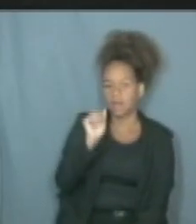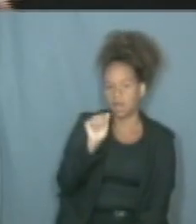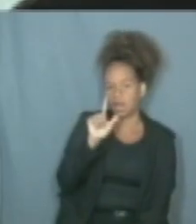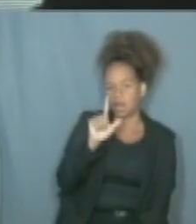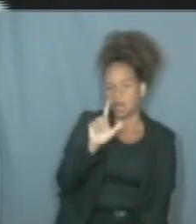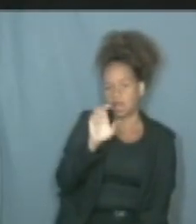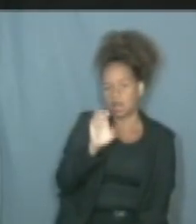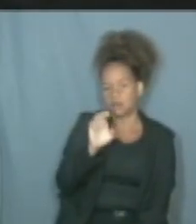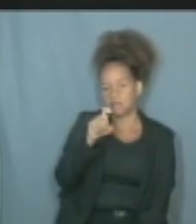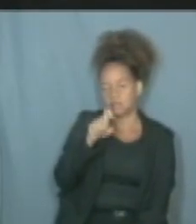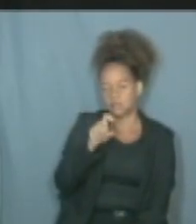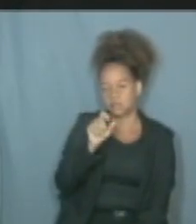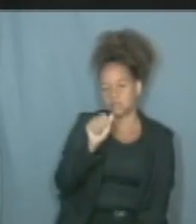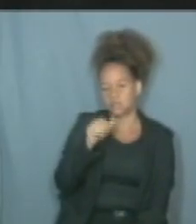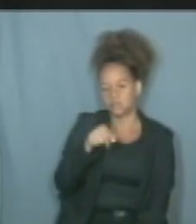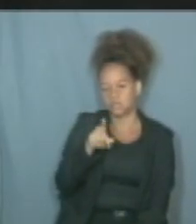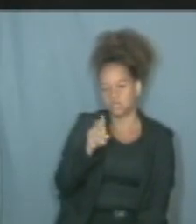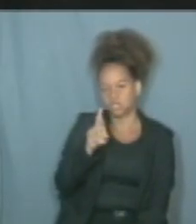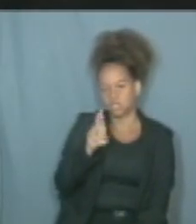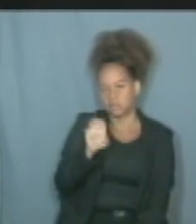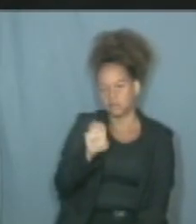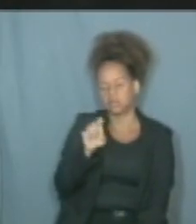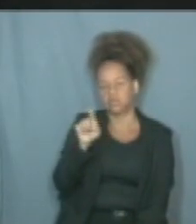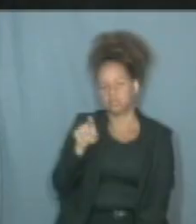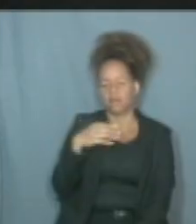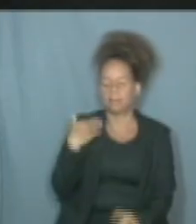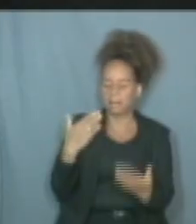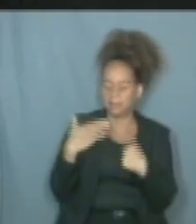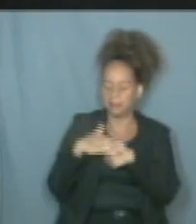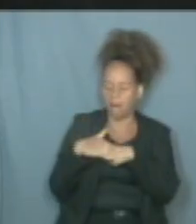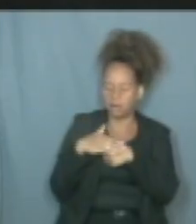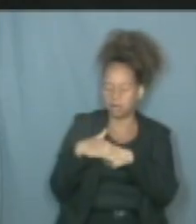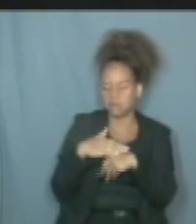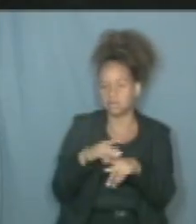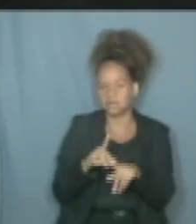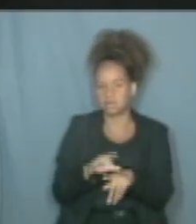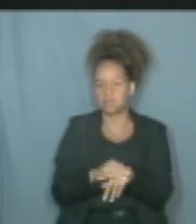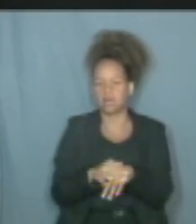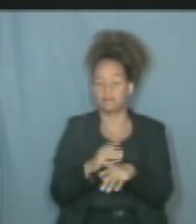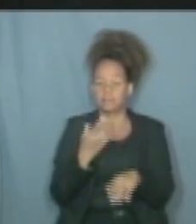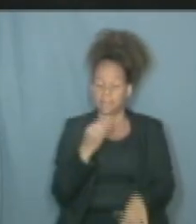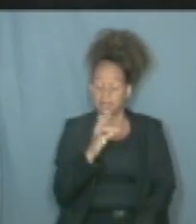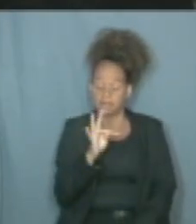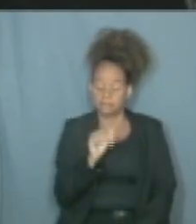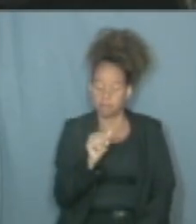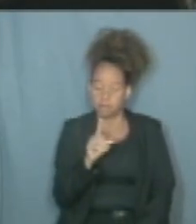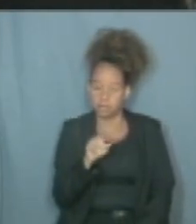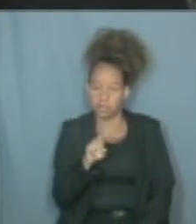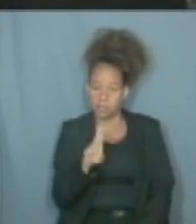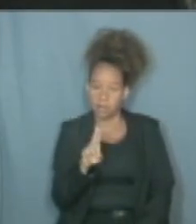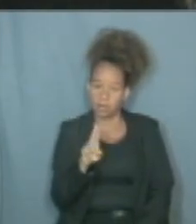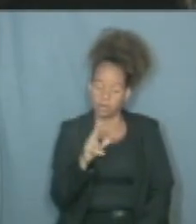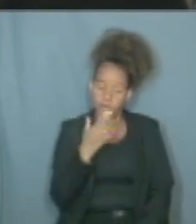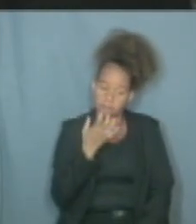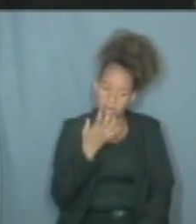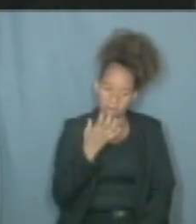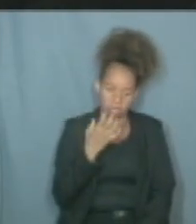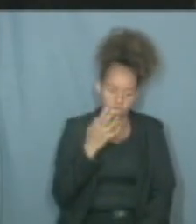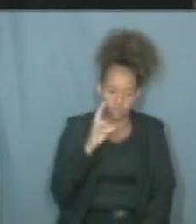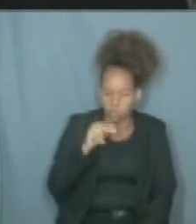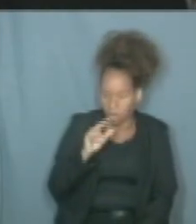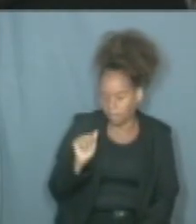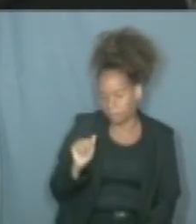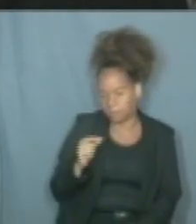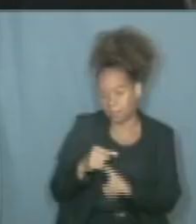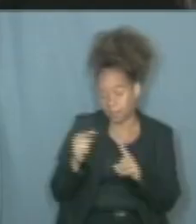que hoje é o negociador da Prefeitura, né? É aquilo que Tadeu colocou aqui, a gente negocia, nunca é o que a gente quer.